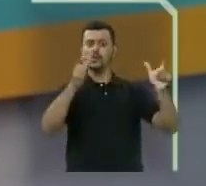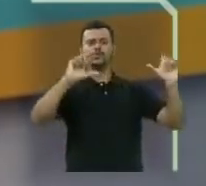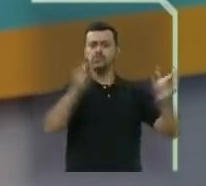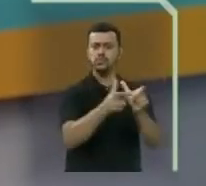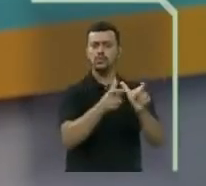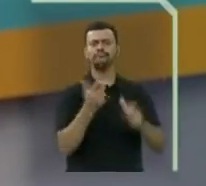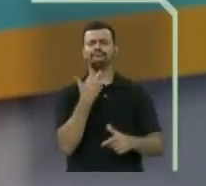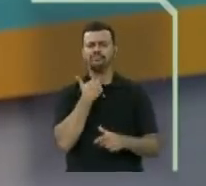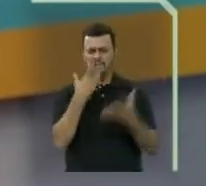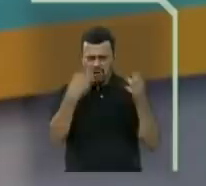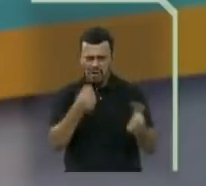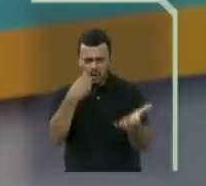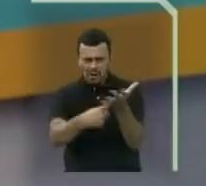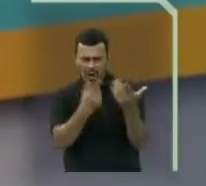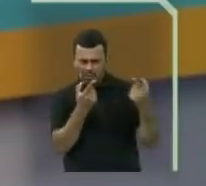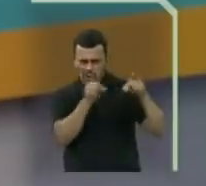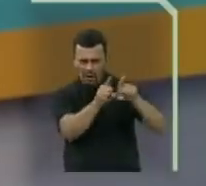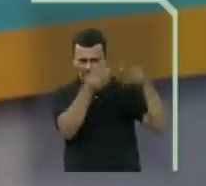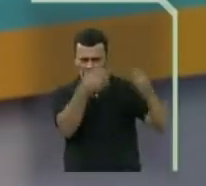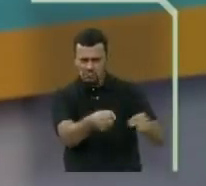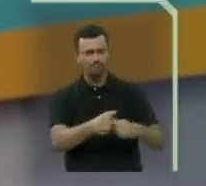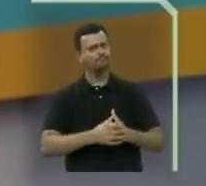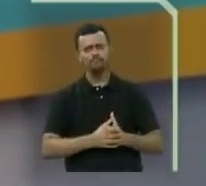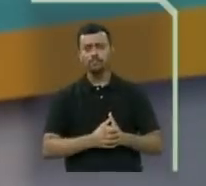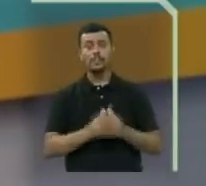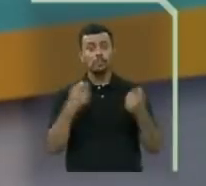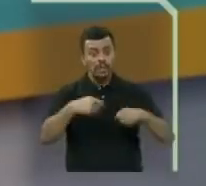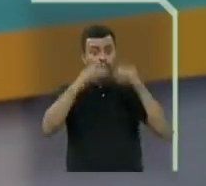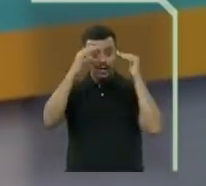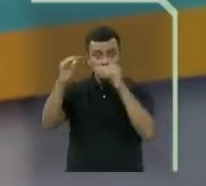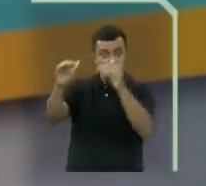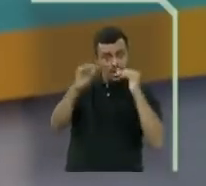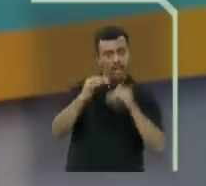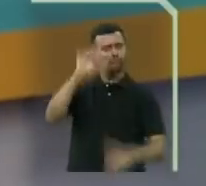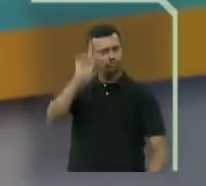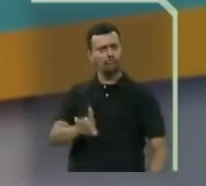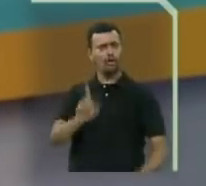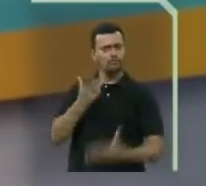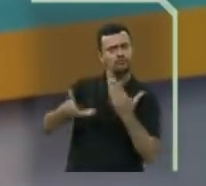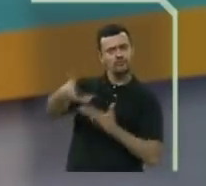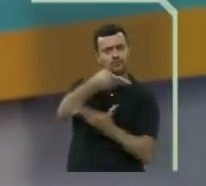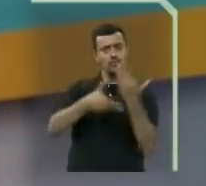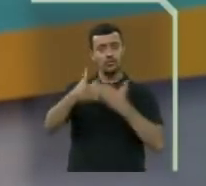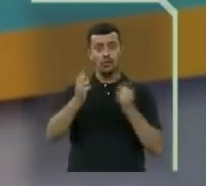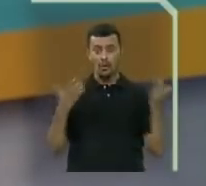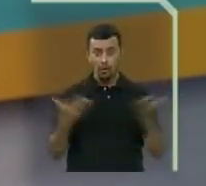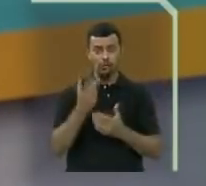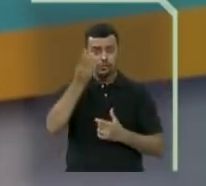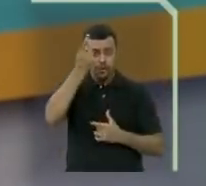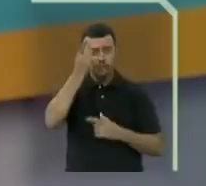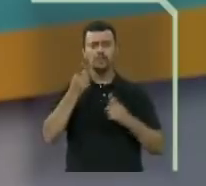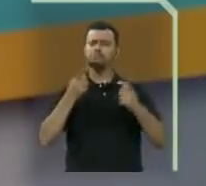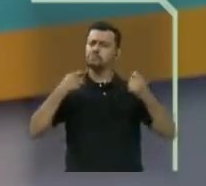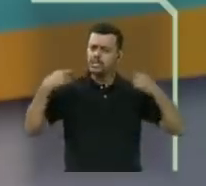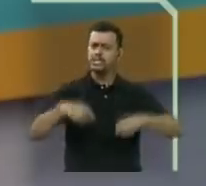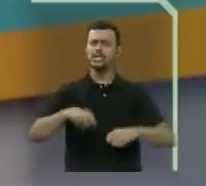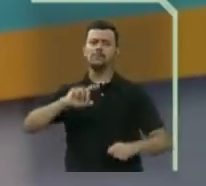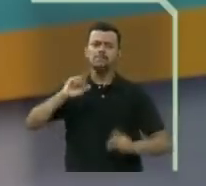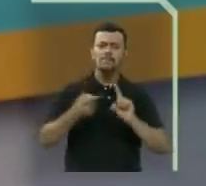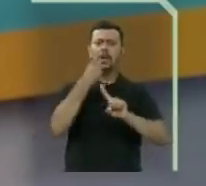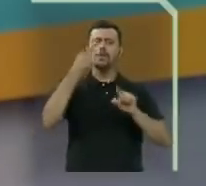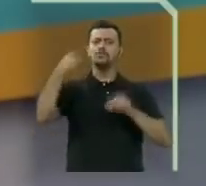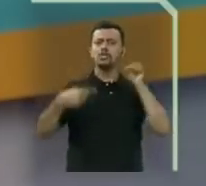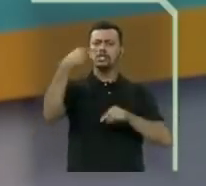crime organizado e, tampouco, sem desrespeitar o direito das pessoas. São Paulo precisa ter uma política que garanta respeito e,